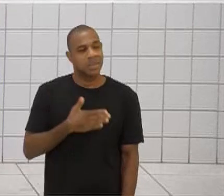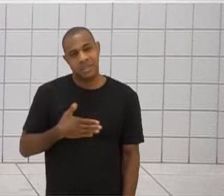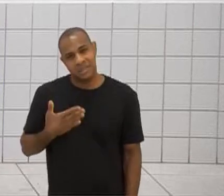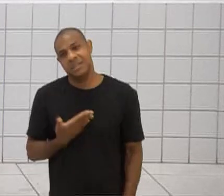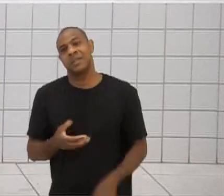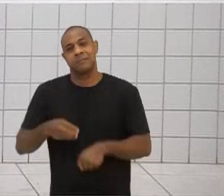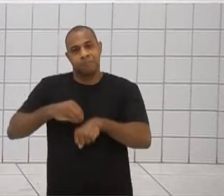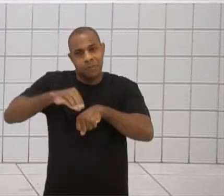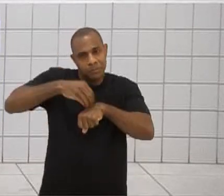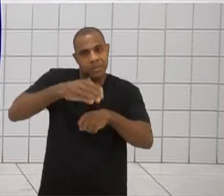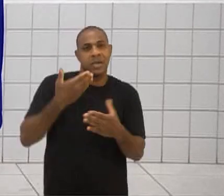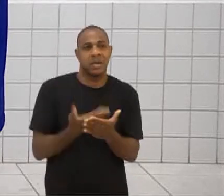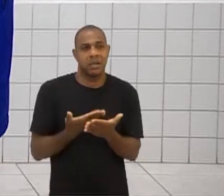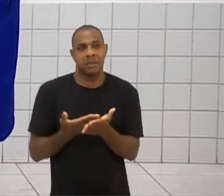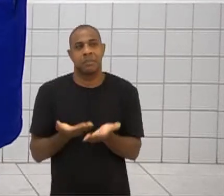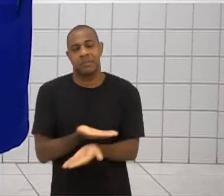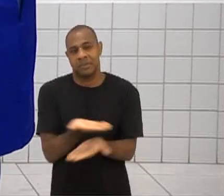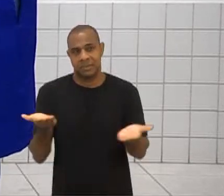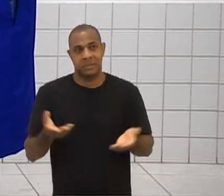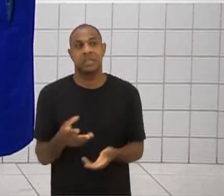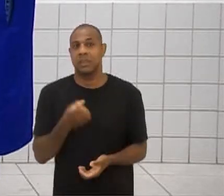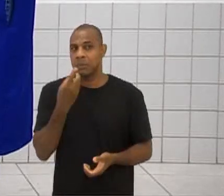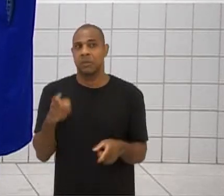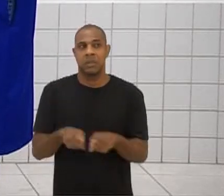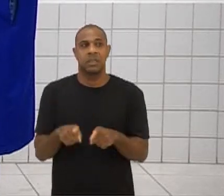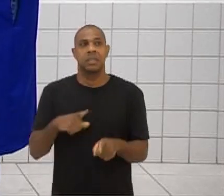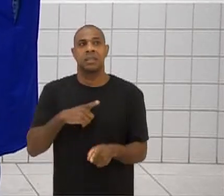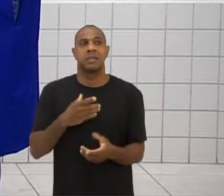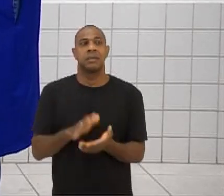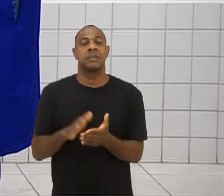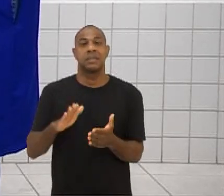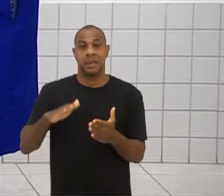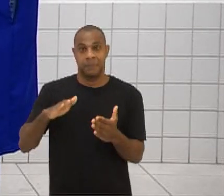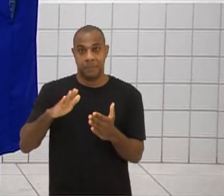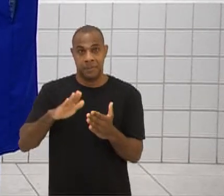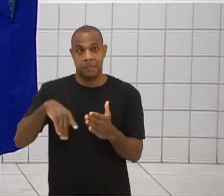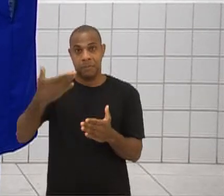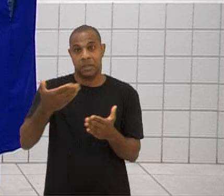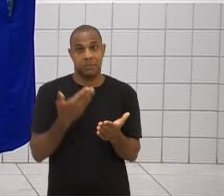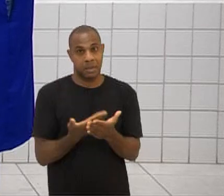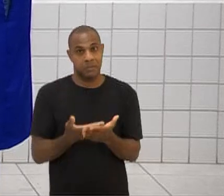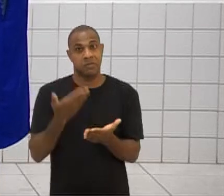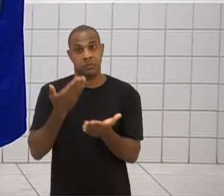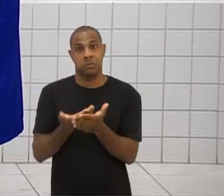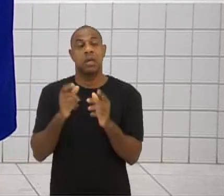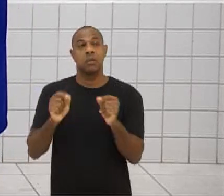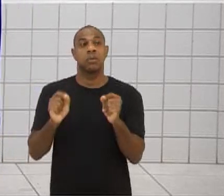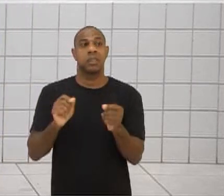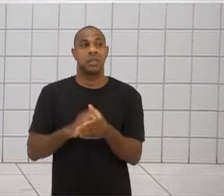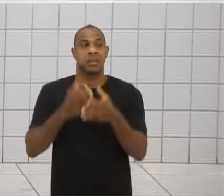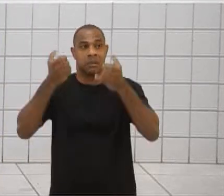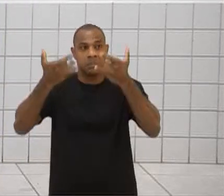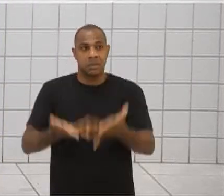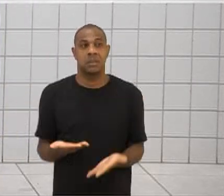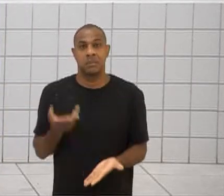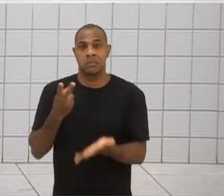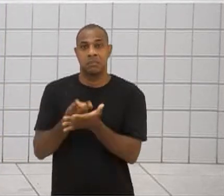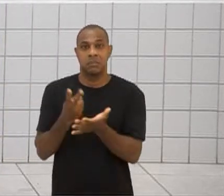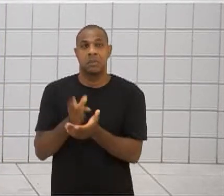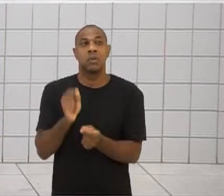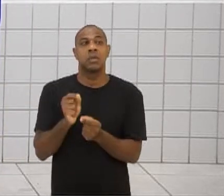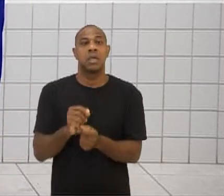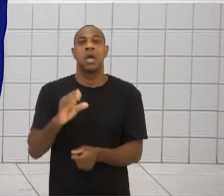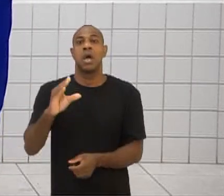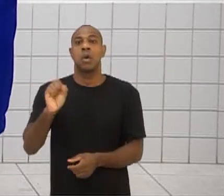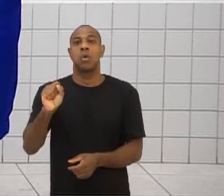essa aula para vocês também. E que bom que vocês estão gostando. E na próxima aula, nós vamos estudar a função trigonométrica cosseno. Então,